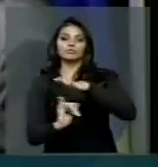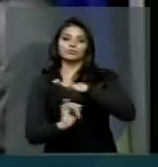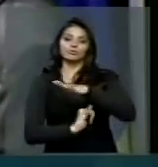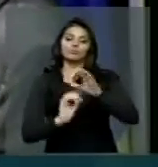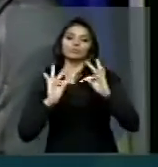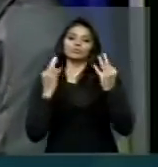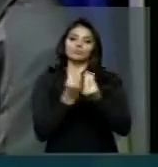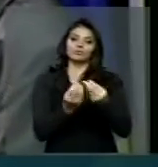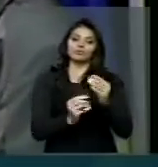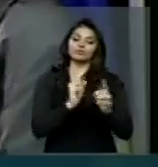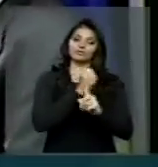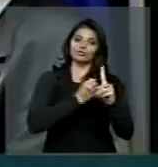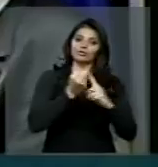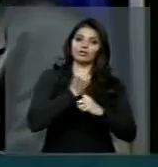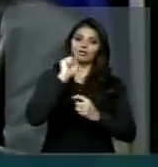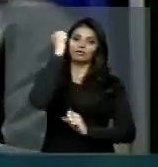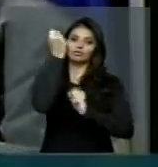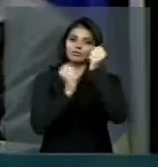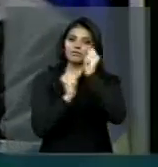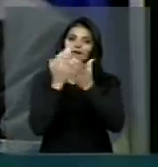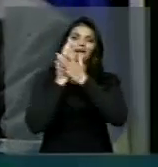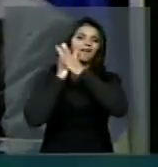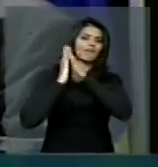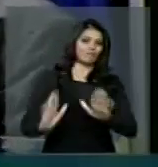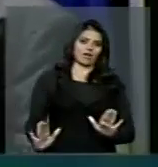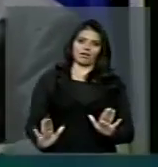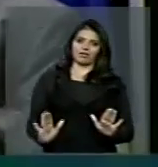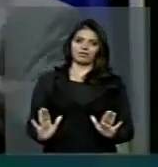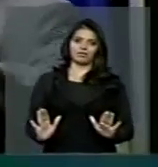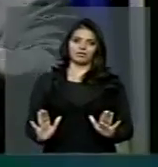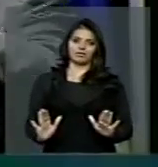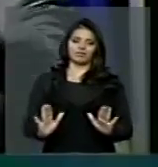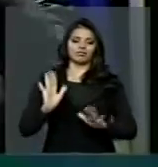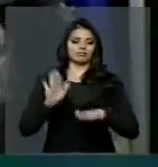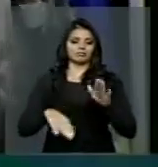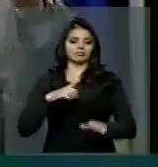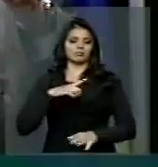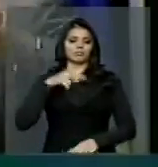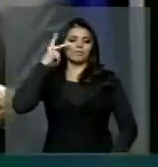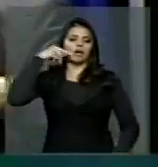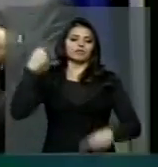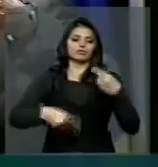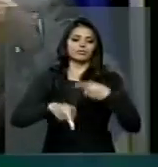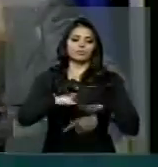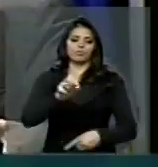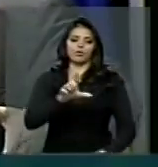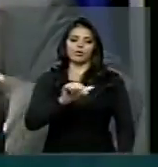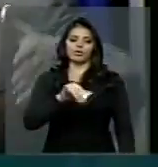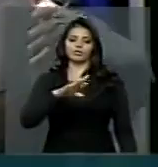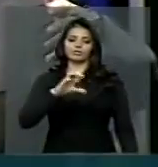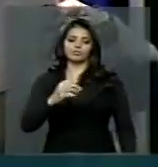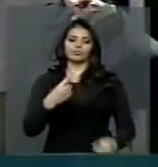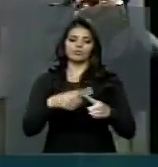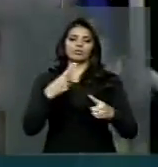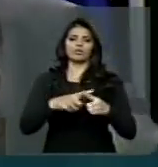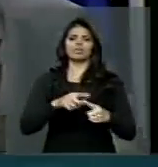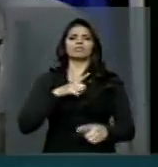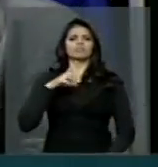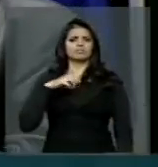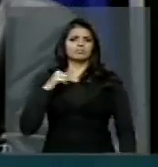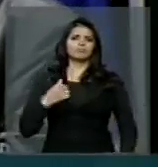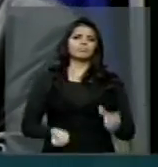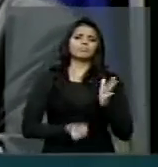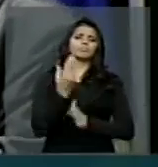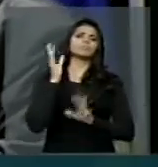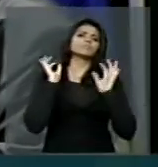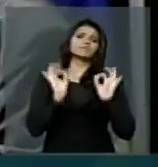da sociedade industrial vão deixar de existir. Dentre elas um partido político, que é coisa datada